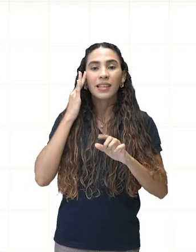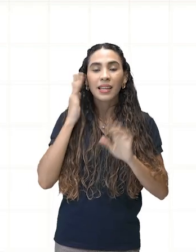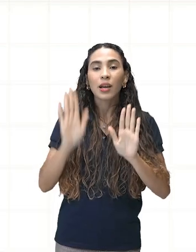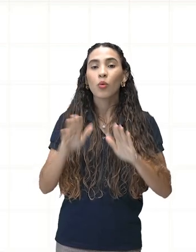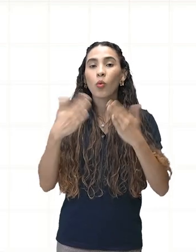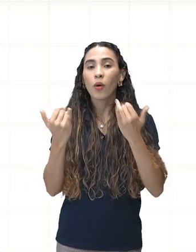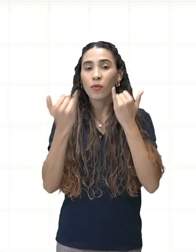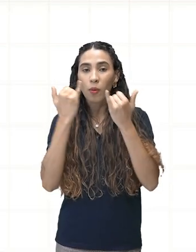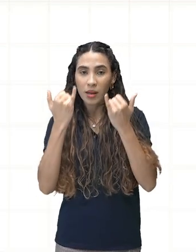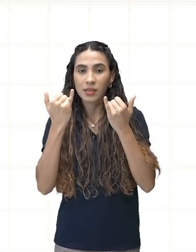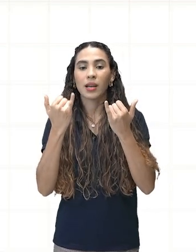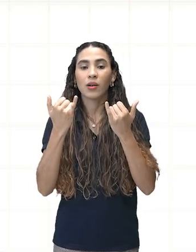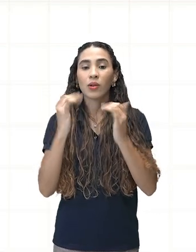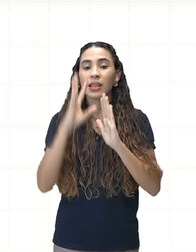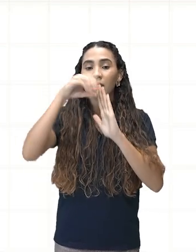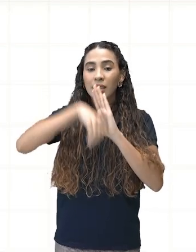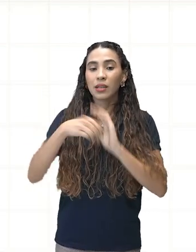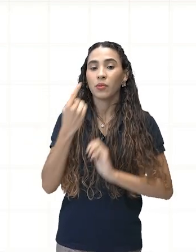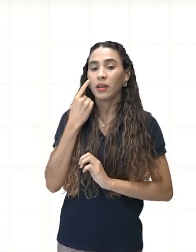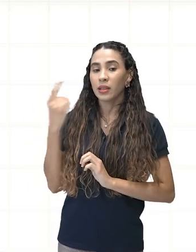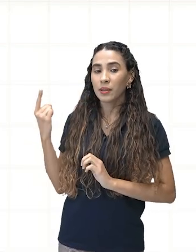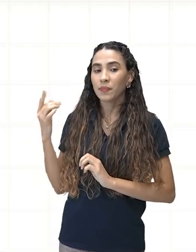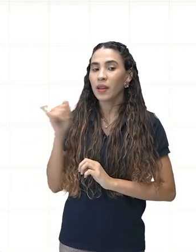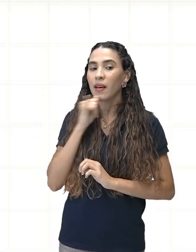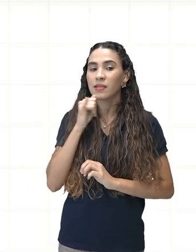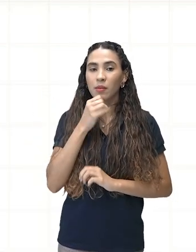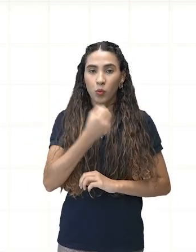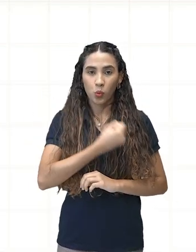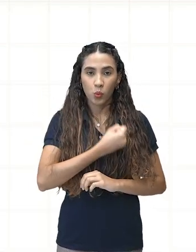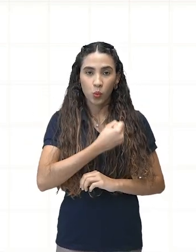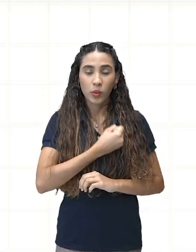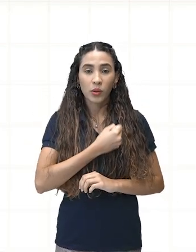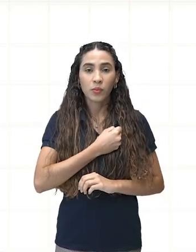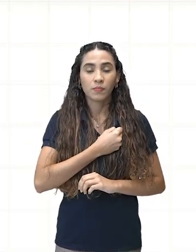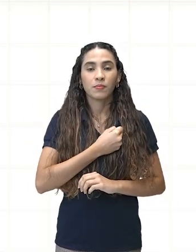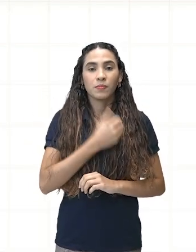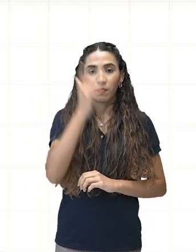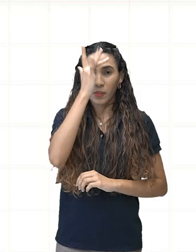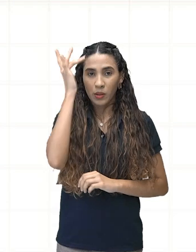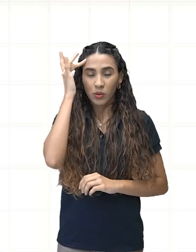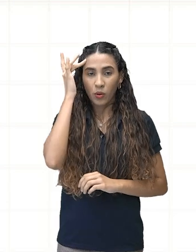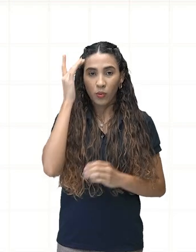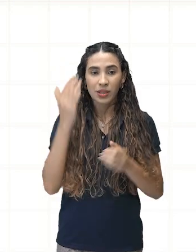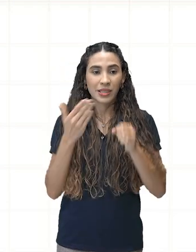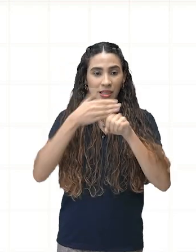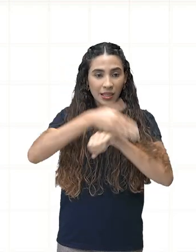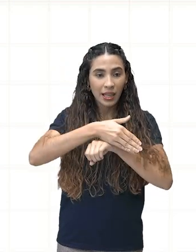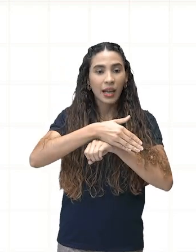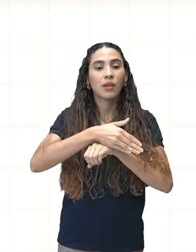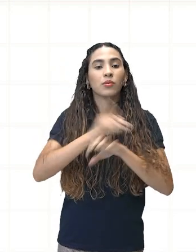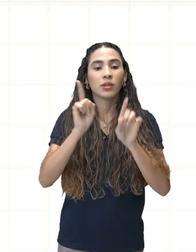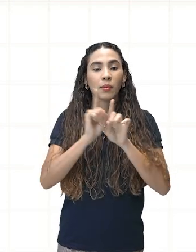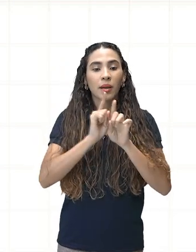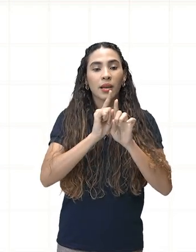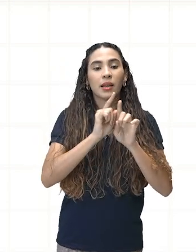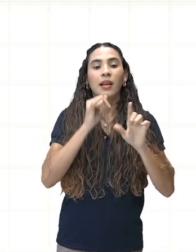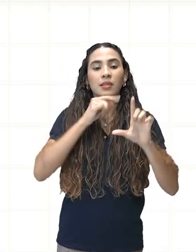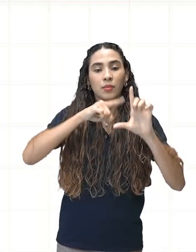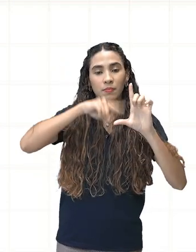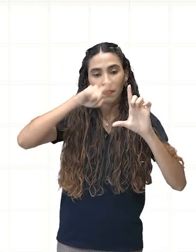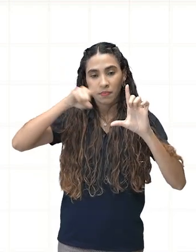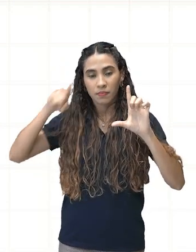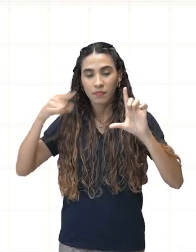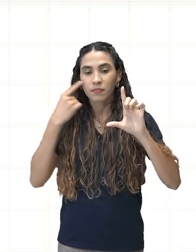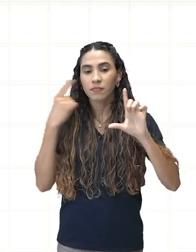que nós estamos tratando no nosso gráfico. Olha, número de iniciantes. Então, basicamente, a linha marca o número de iniciantes, o